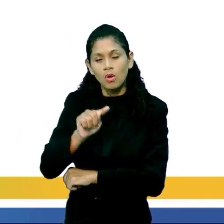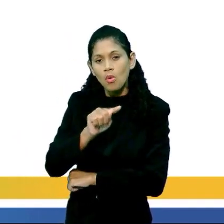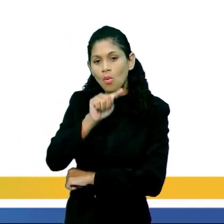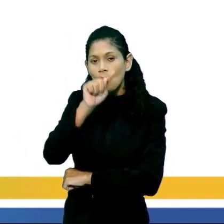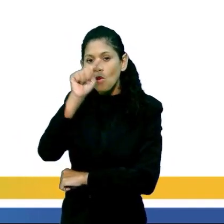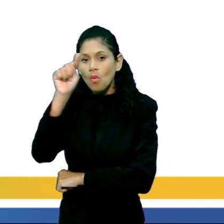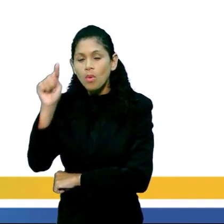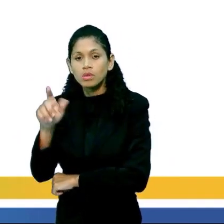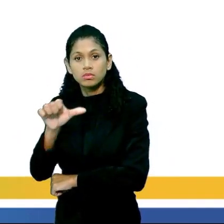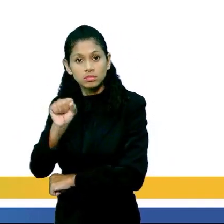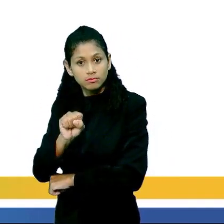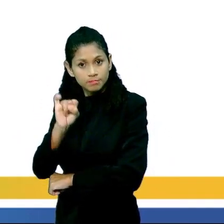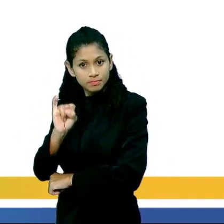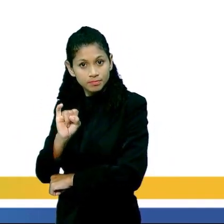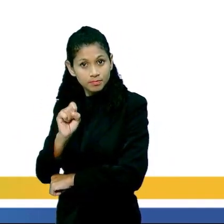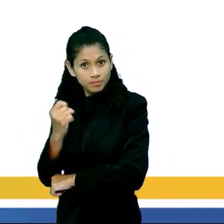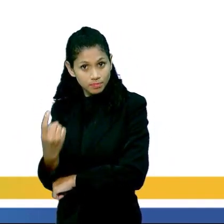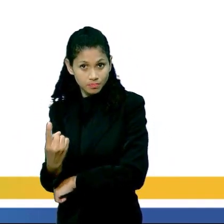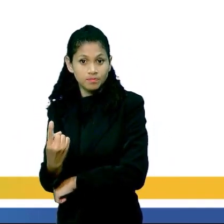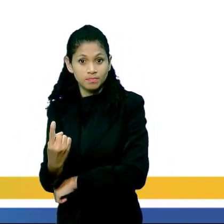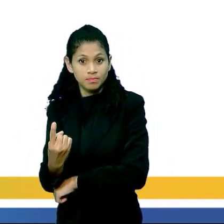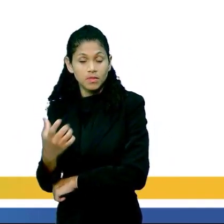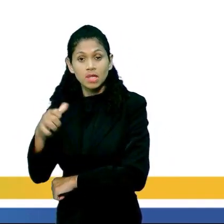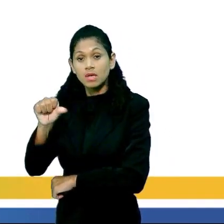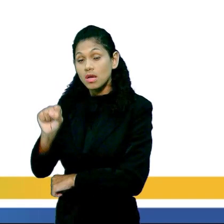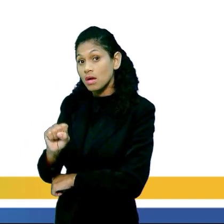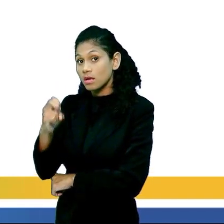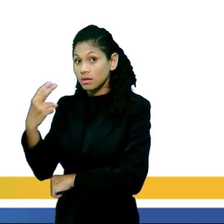percurso L de cada corredor.